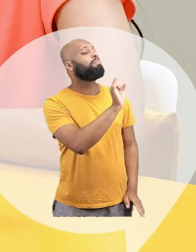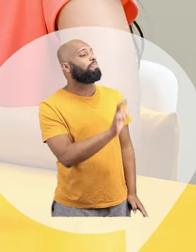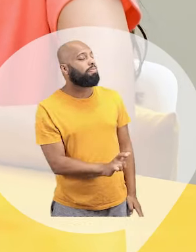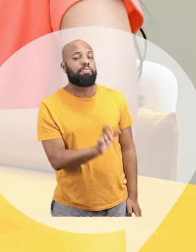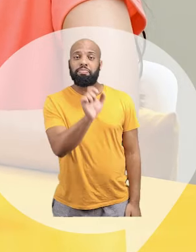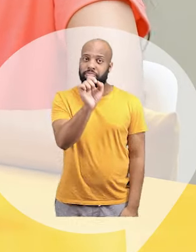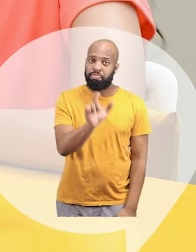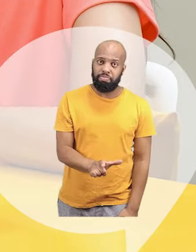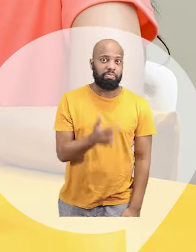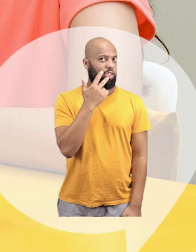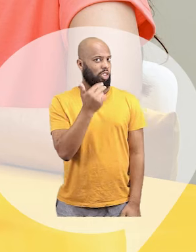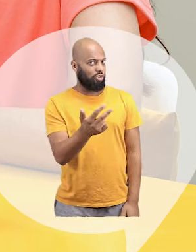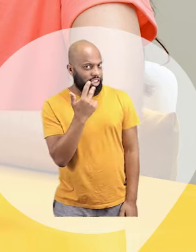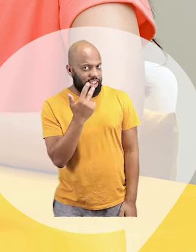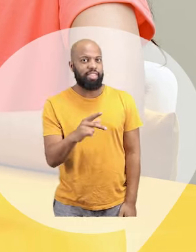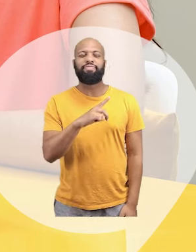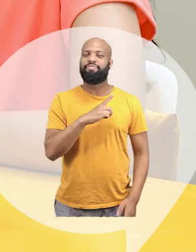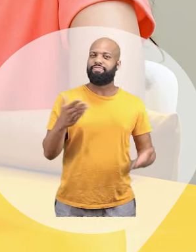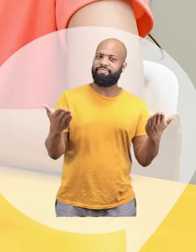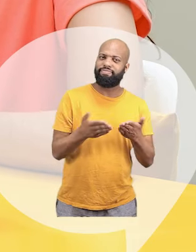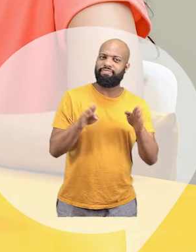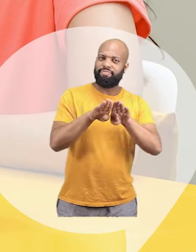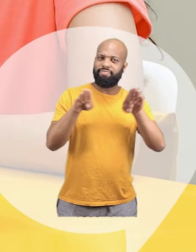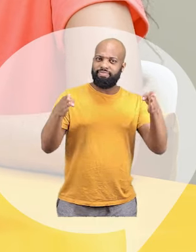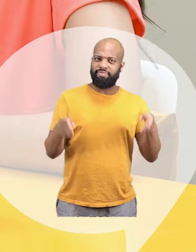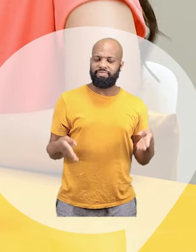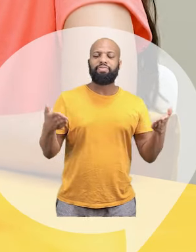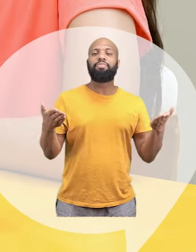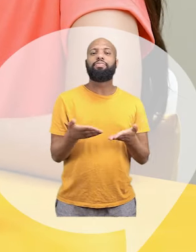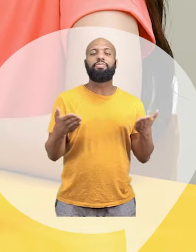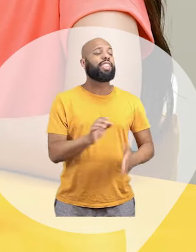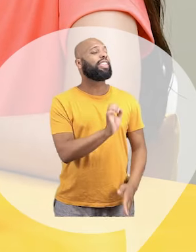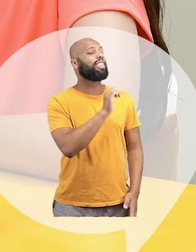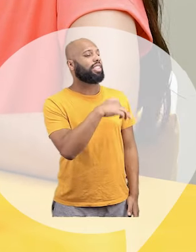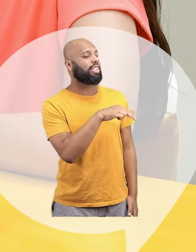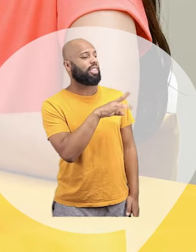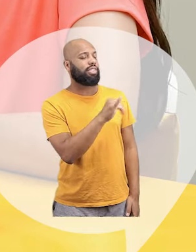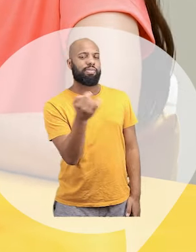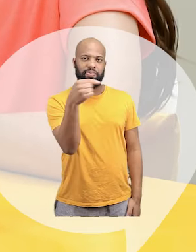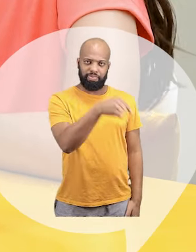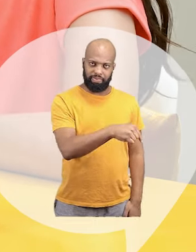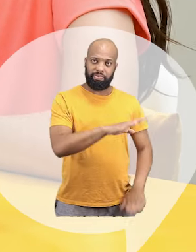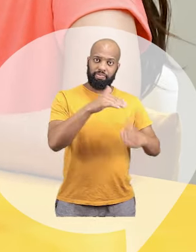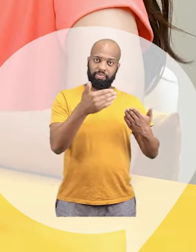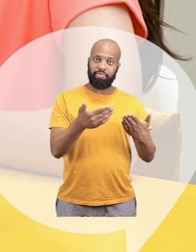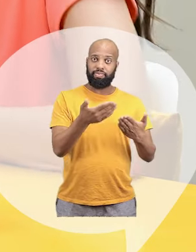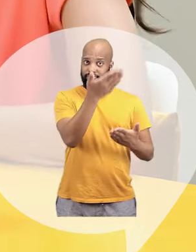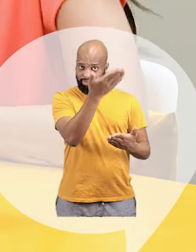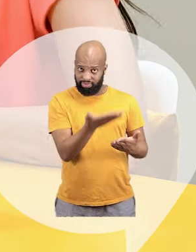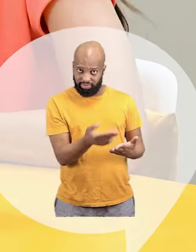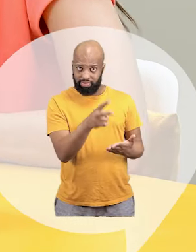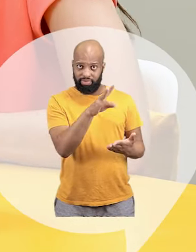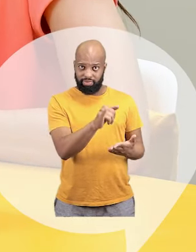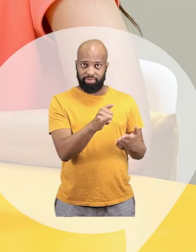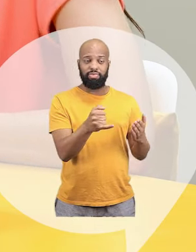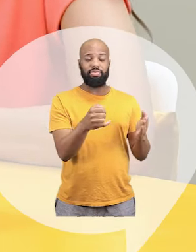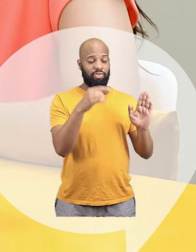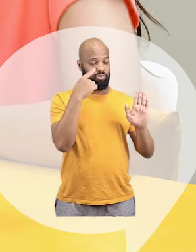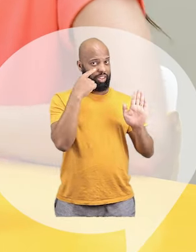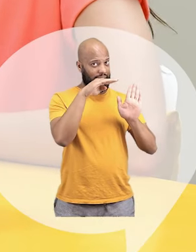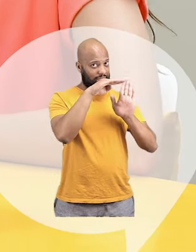Laura fatos inéditos fatos inéditos nessa mesa hoje quem vem bom essa pessoa